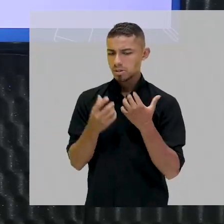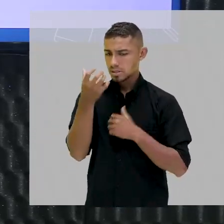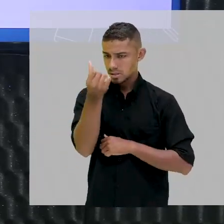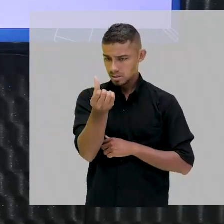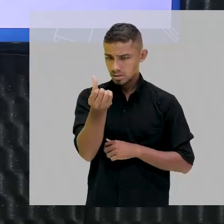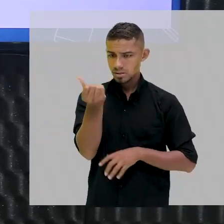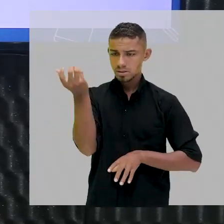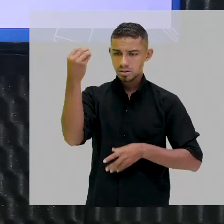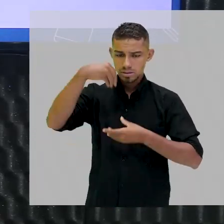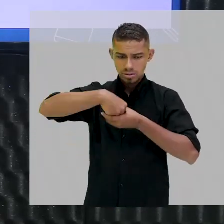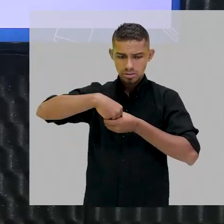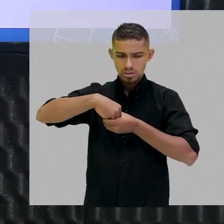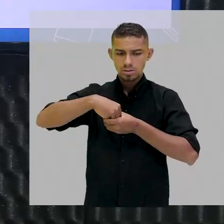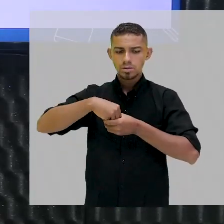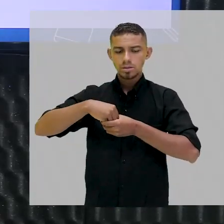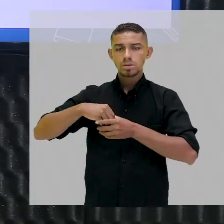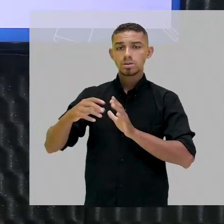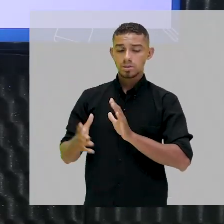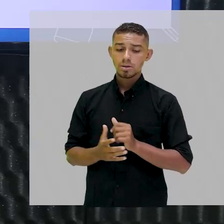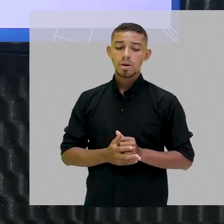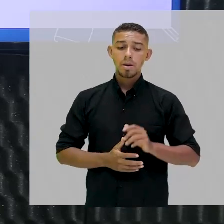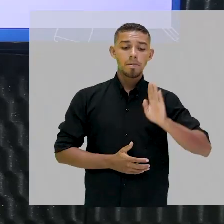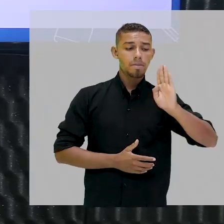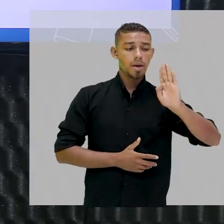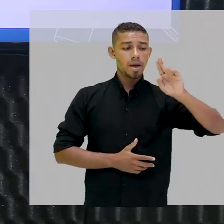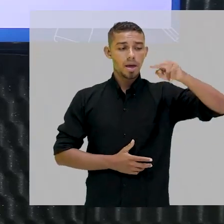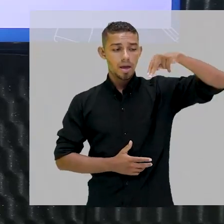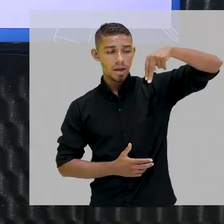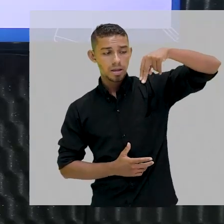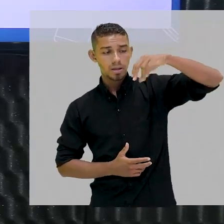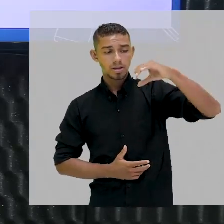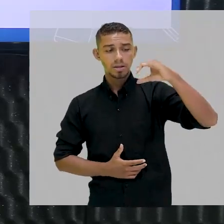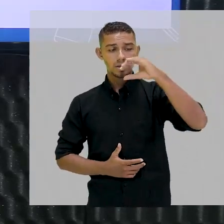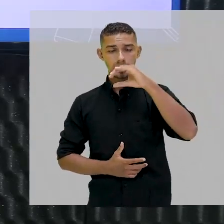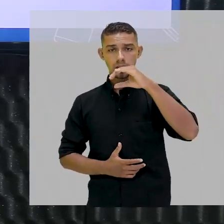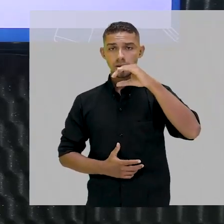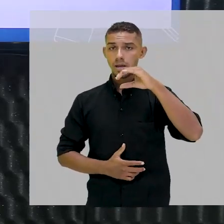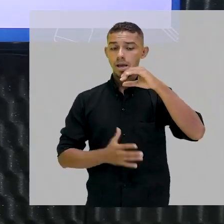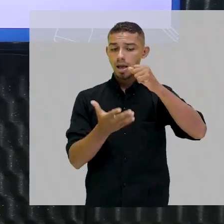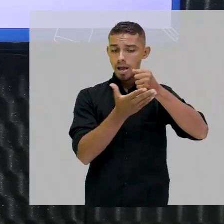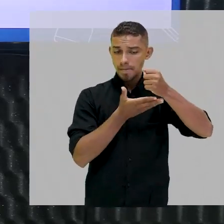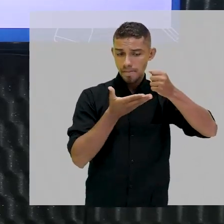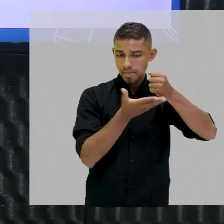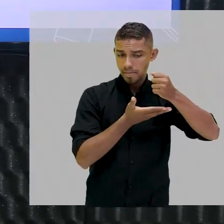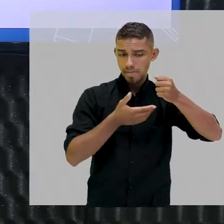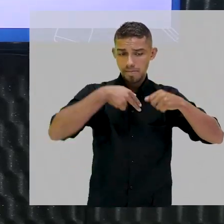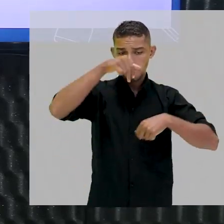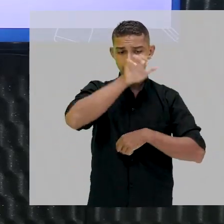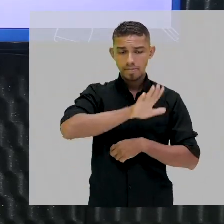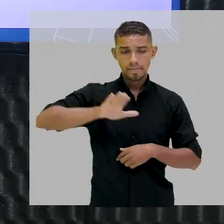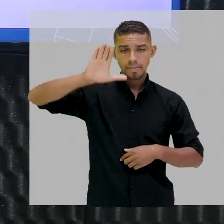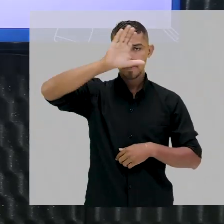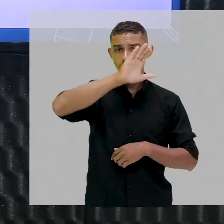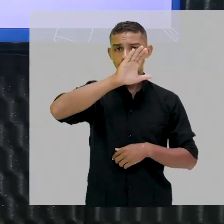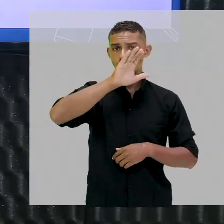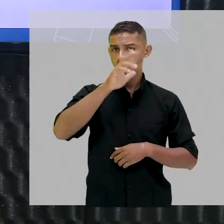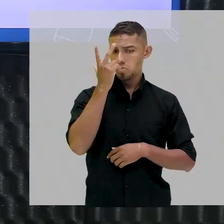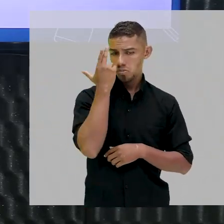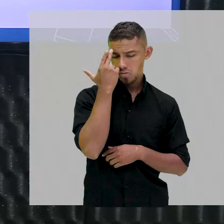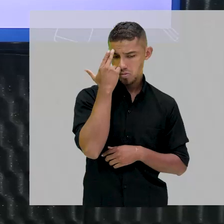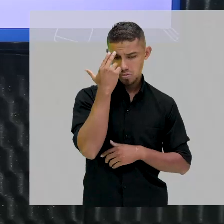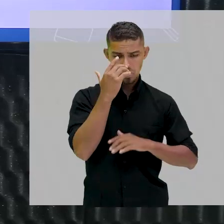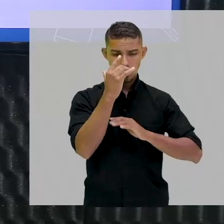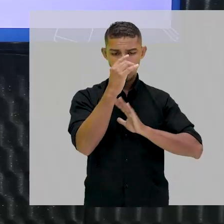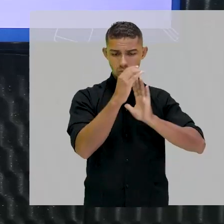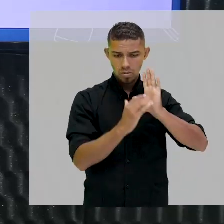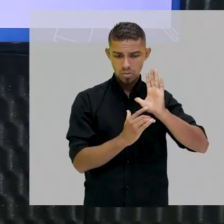temáticas, segundo a nossa BNCC, que é a Base Nacional Comum Curricular. Professor, o breakdance,